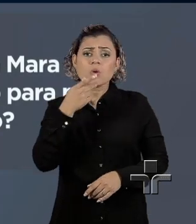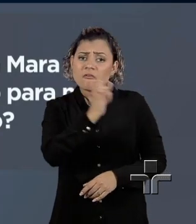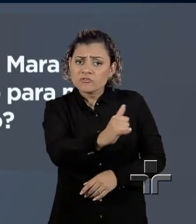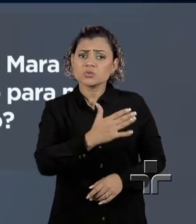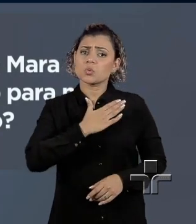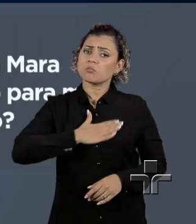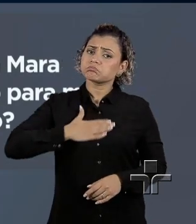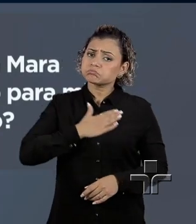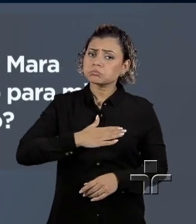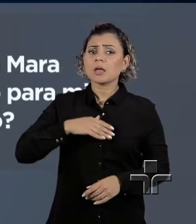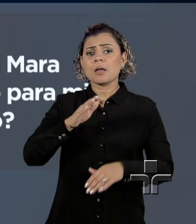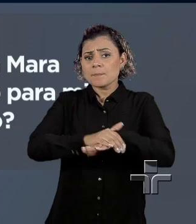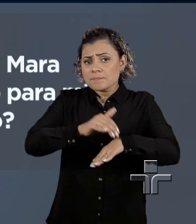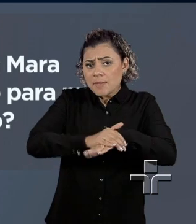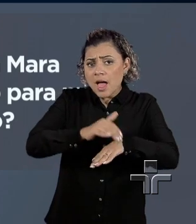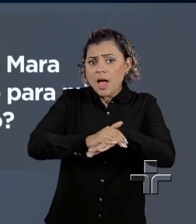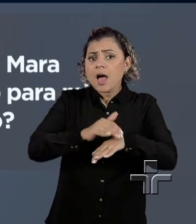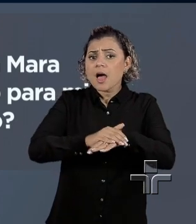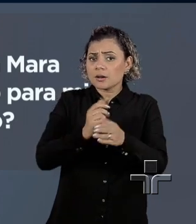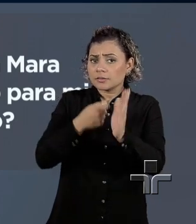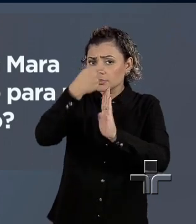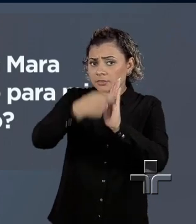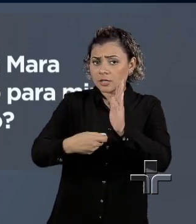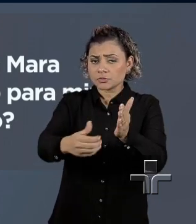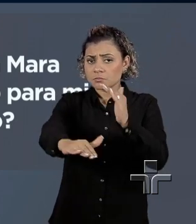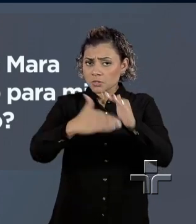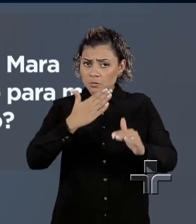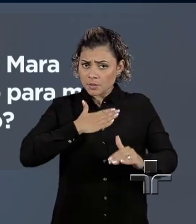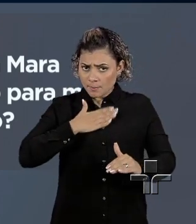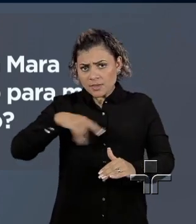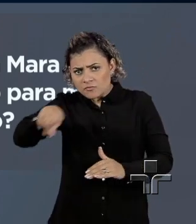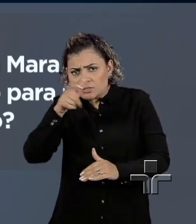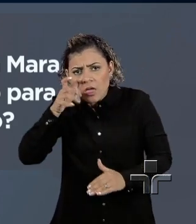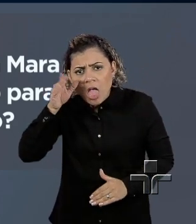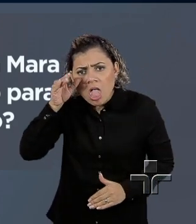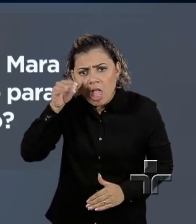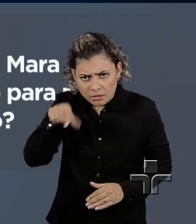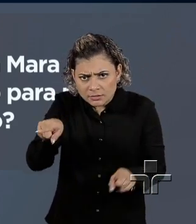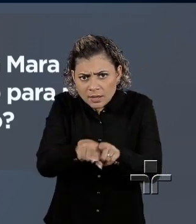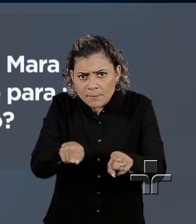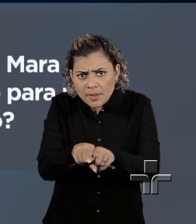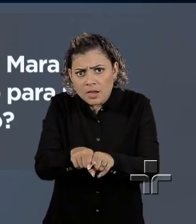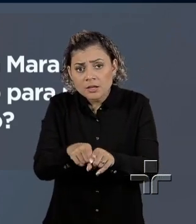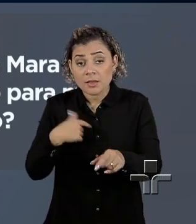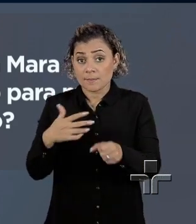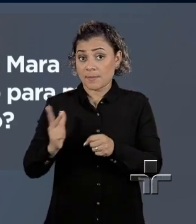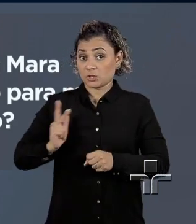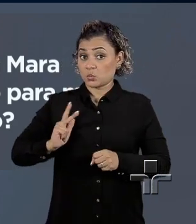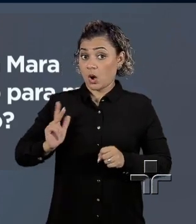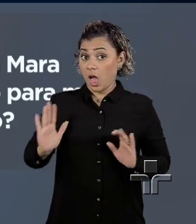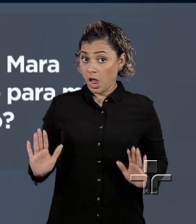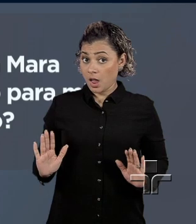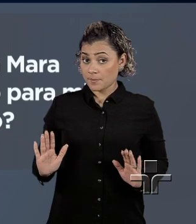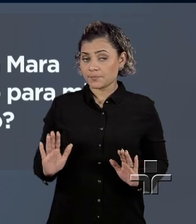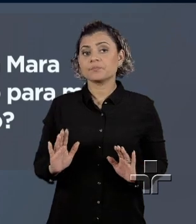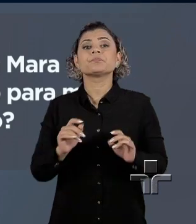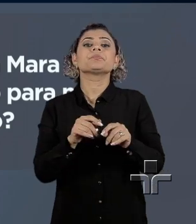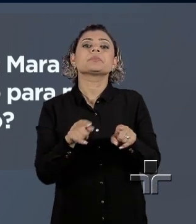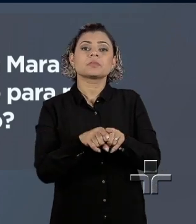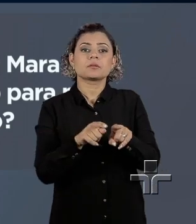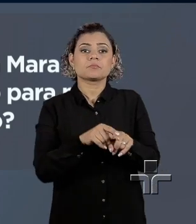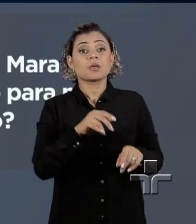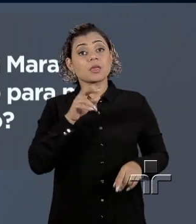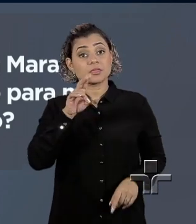a deputada Mara Gabrilli mandou o texto abaixo para mim. Podem dar uma checada nisso? Por favor, manter reservado. Deltan Dallagnol